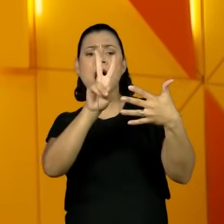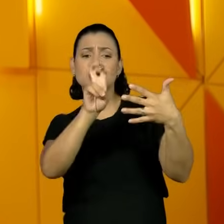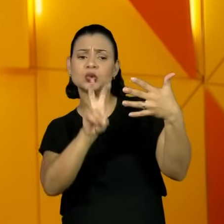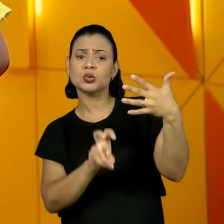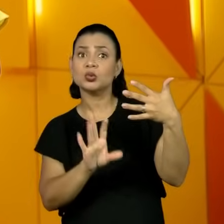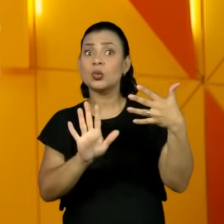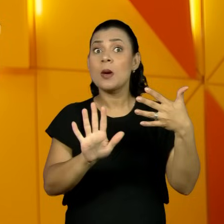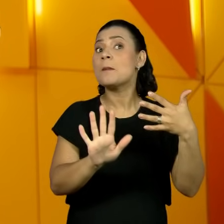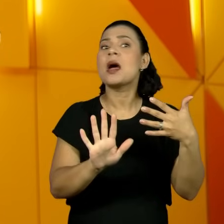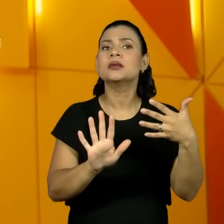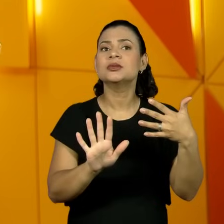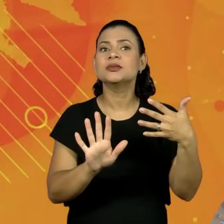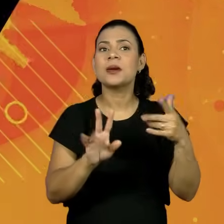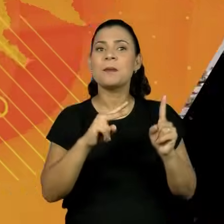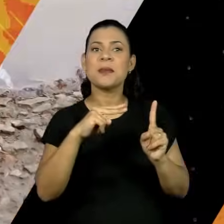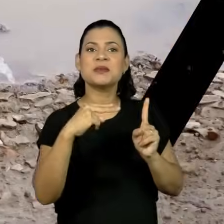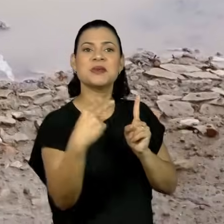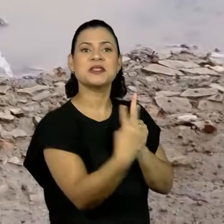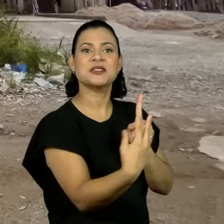perspectiva periférica.